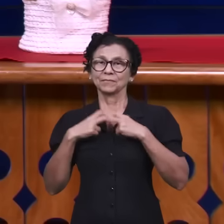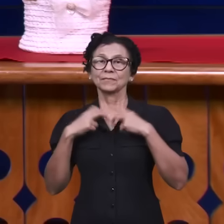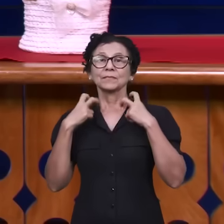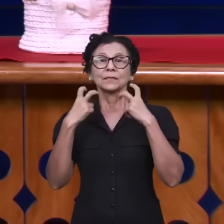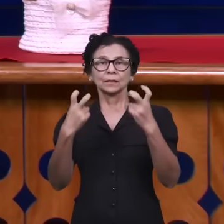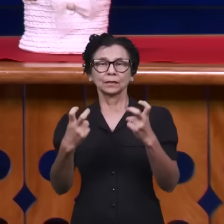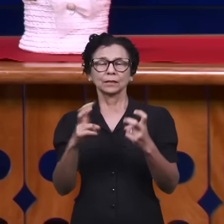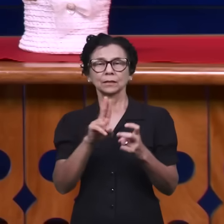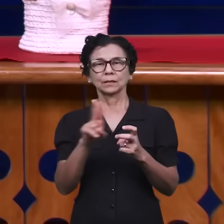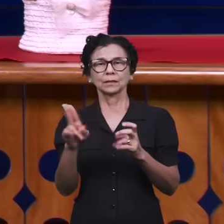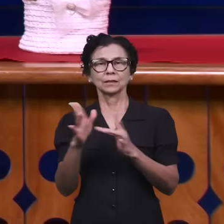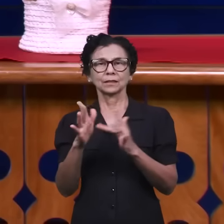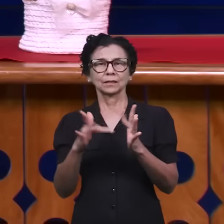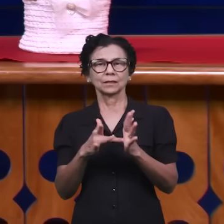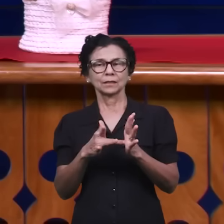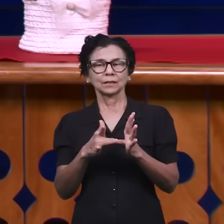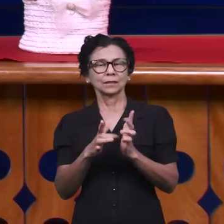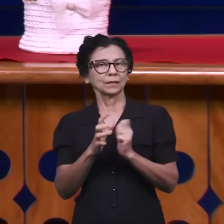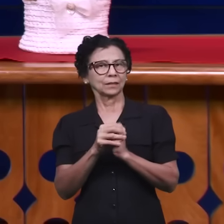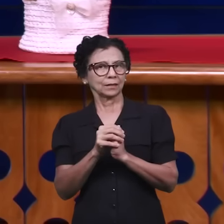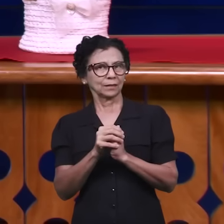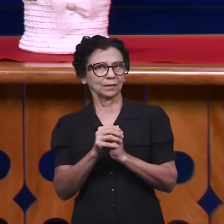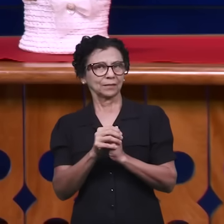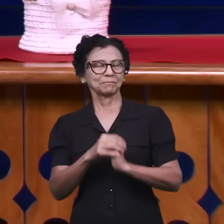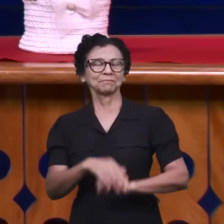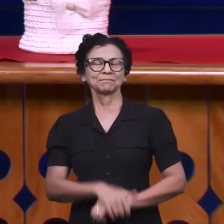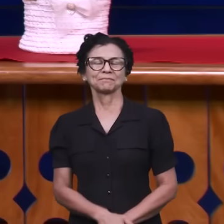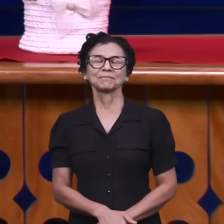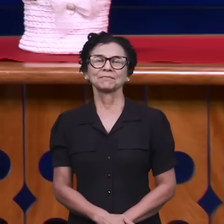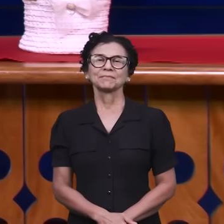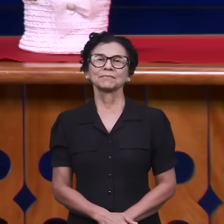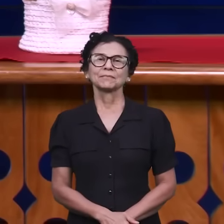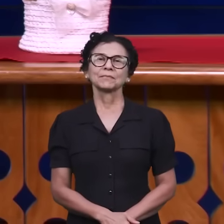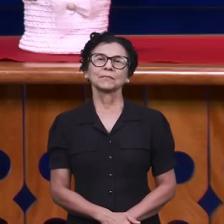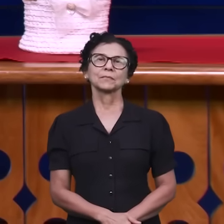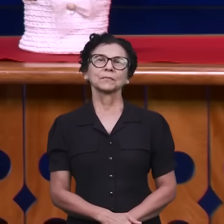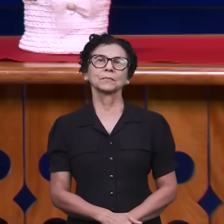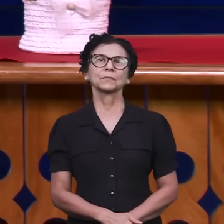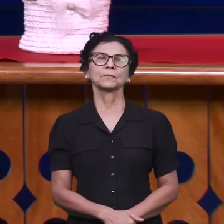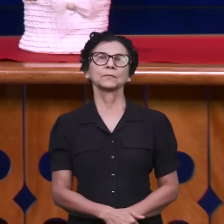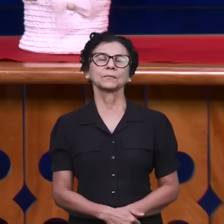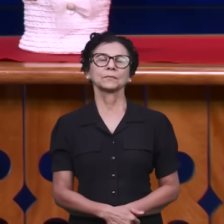É o clamor que te fazemos, em nome de Jesus. Amém.